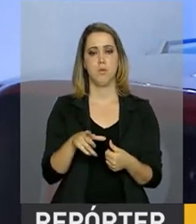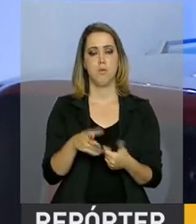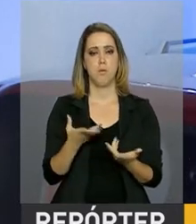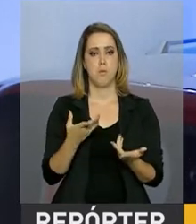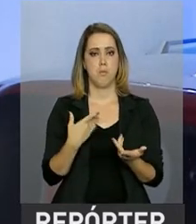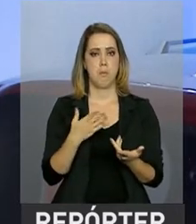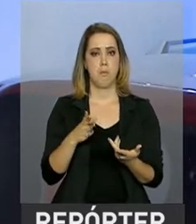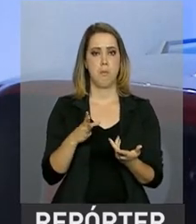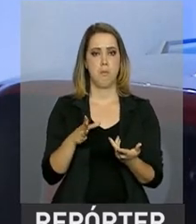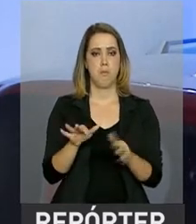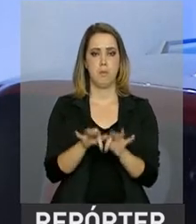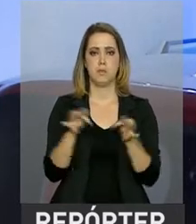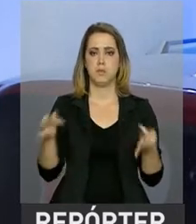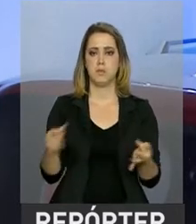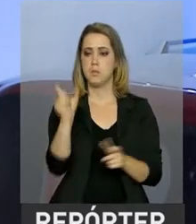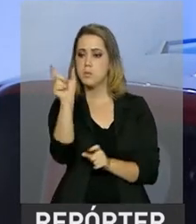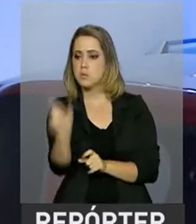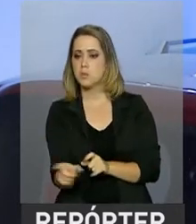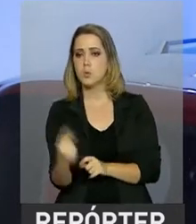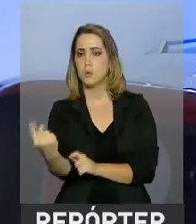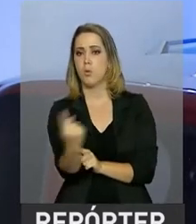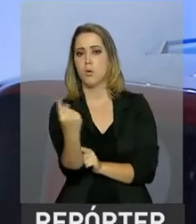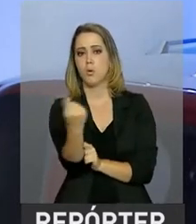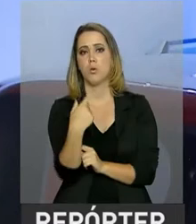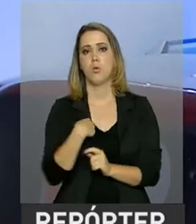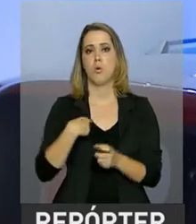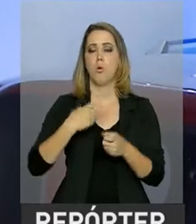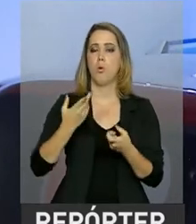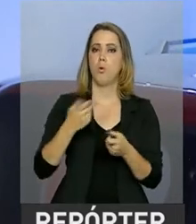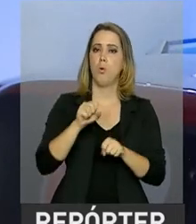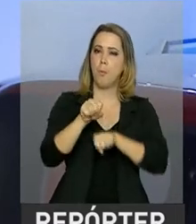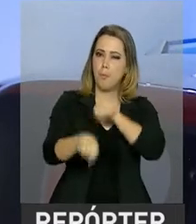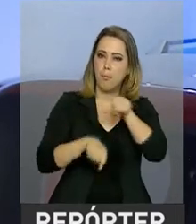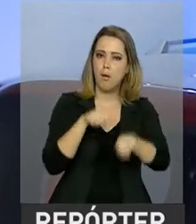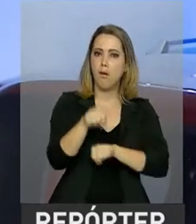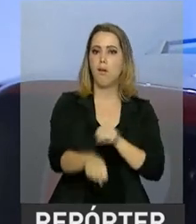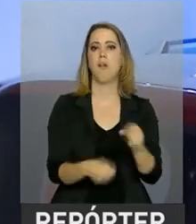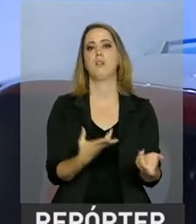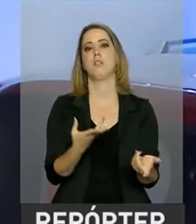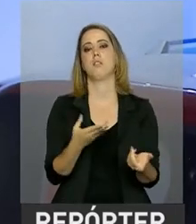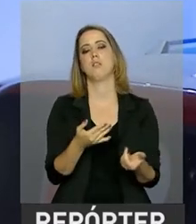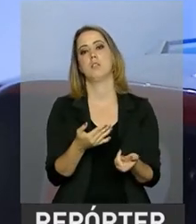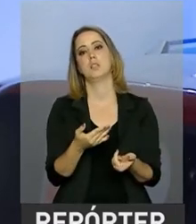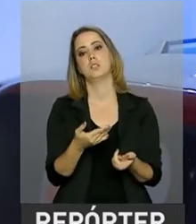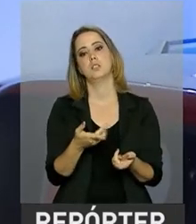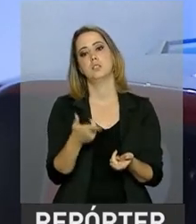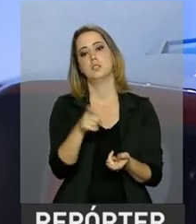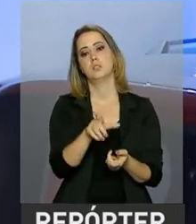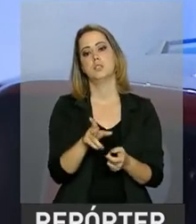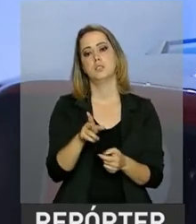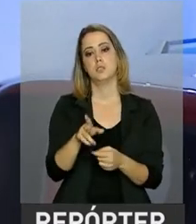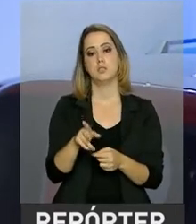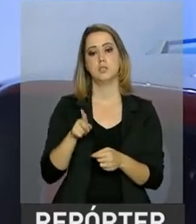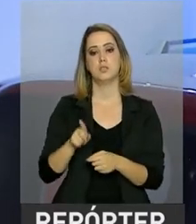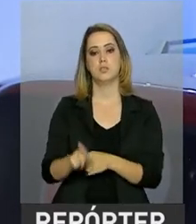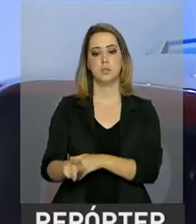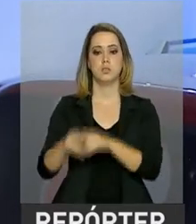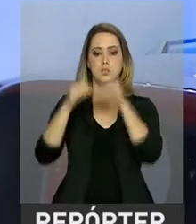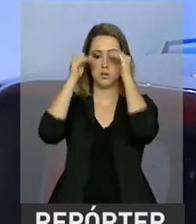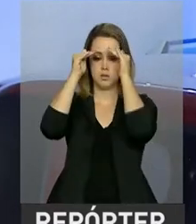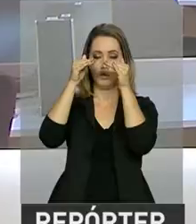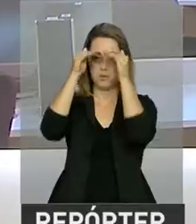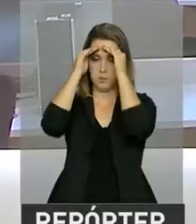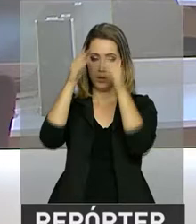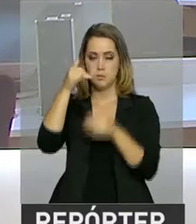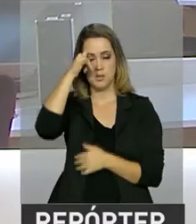indefesos no trânsito, os pedestres, os motociclistas e essa parte de sempre tentar evitar esse